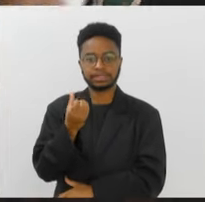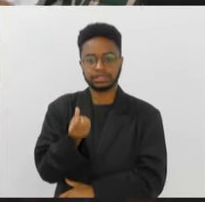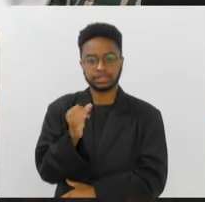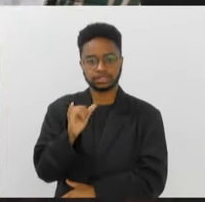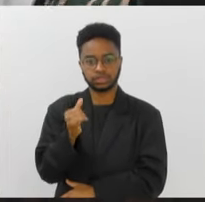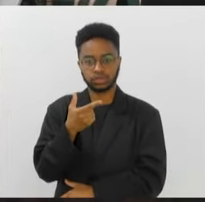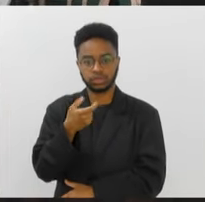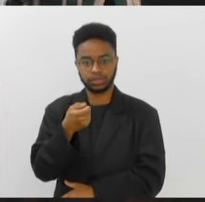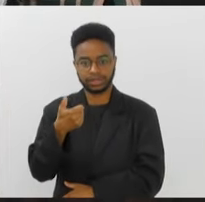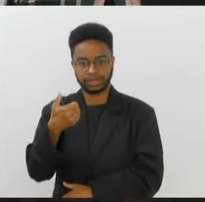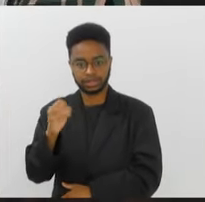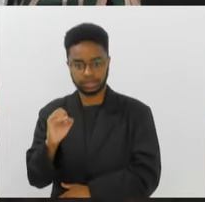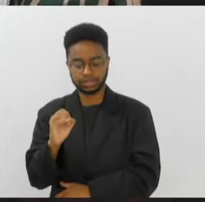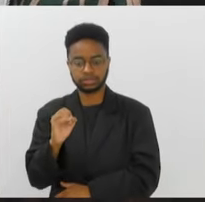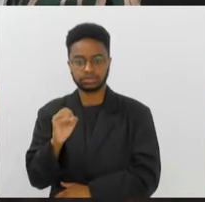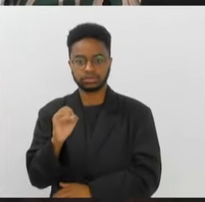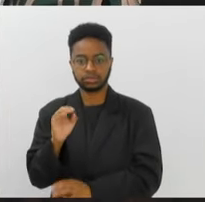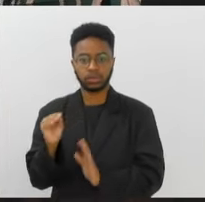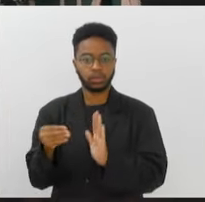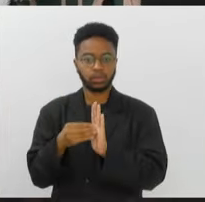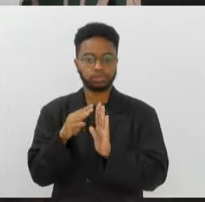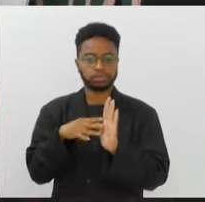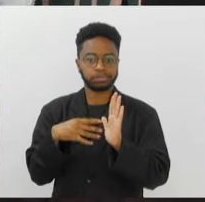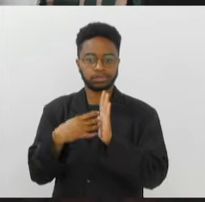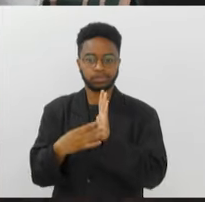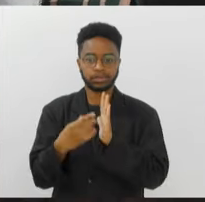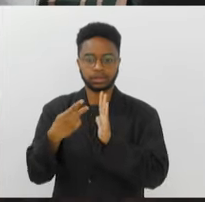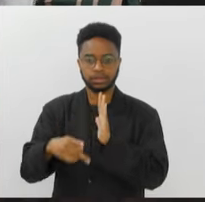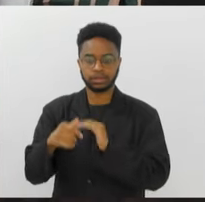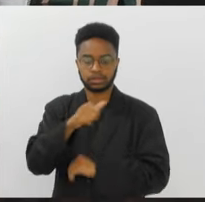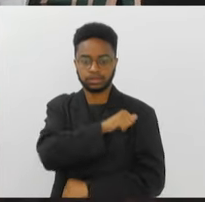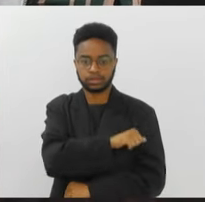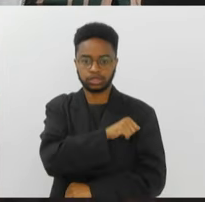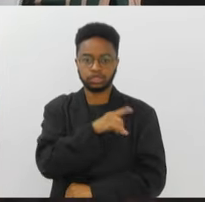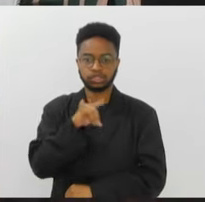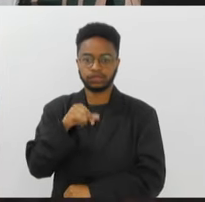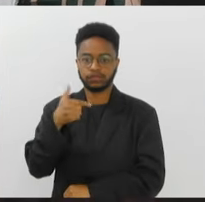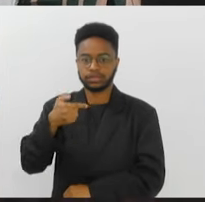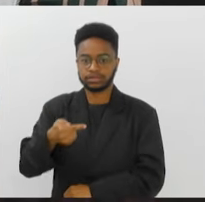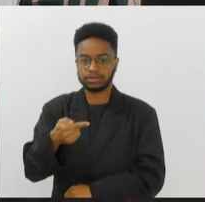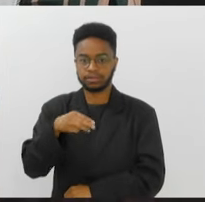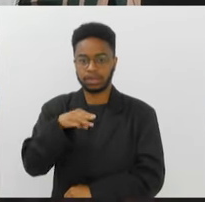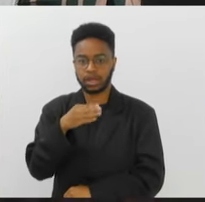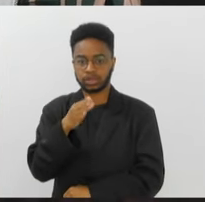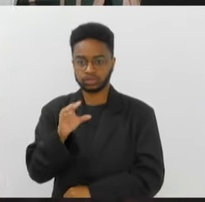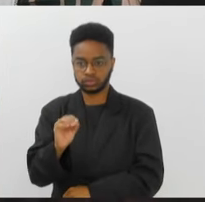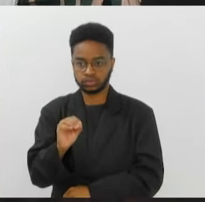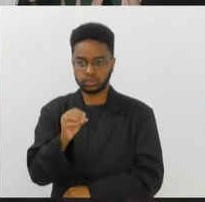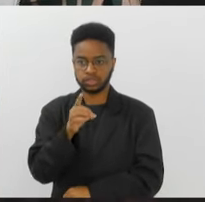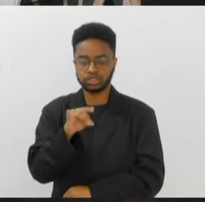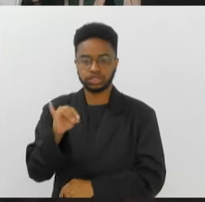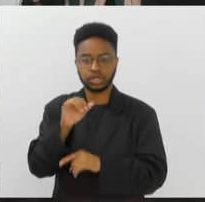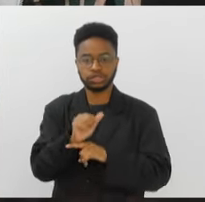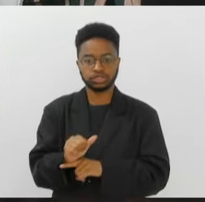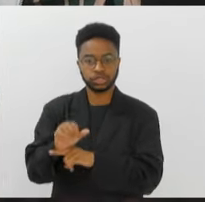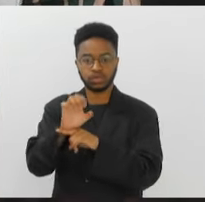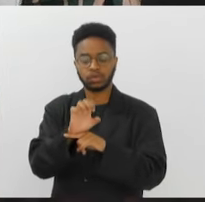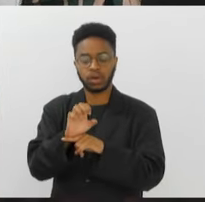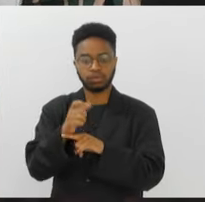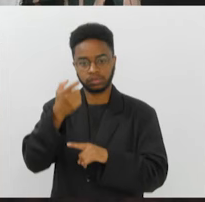2010, instituindo no âmbito do Estado do Rio de Janeiro, dia 27 de março, como dia estadual